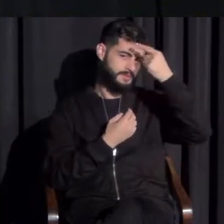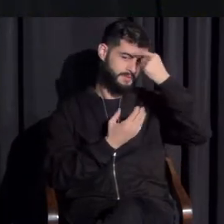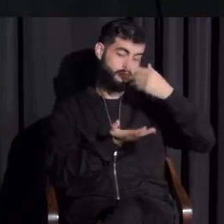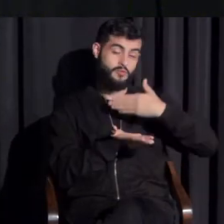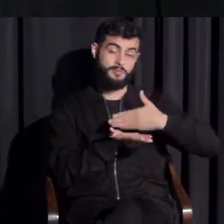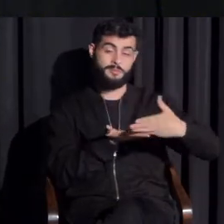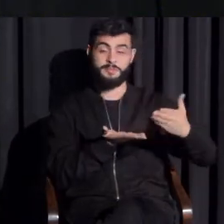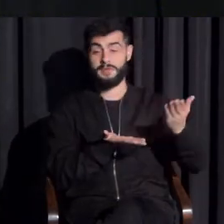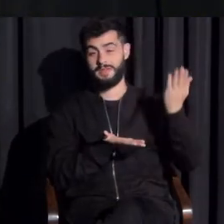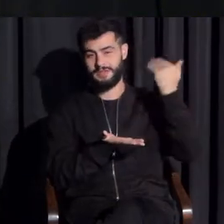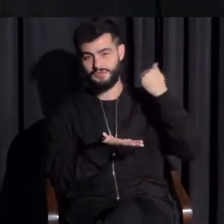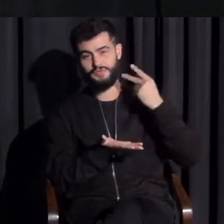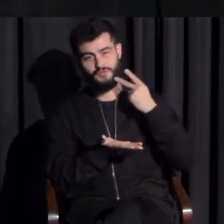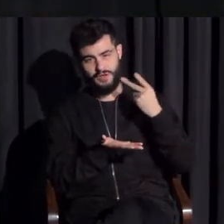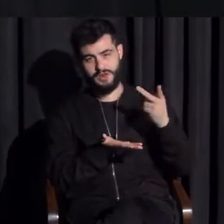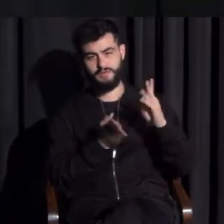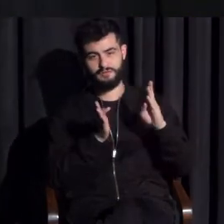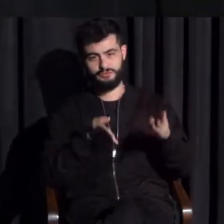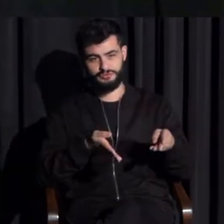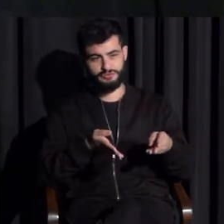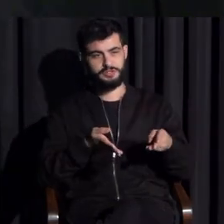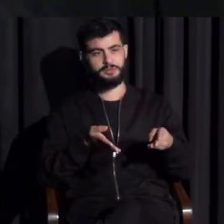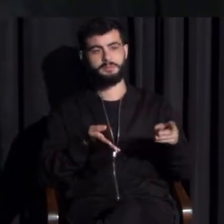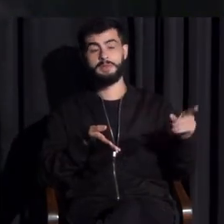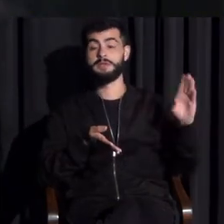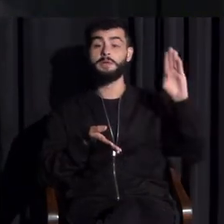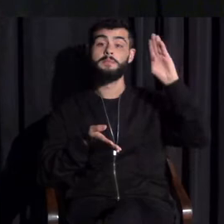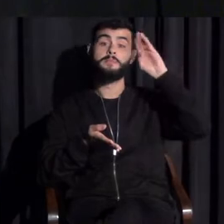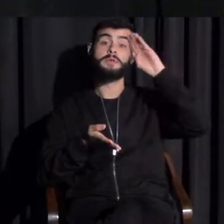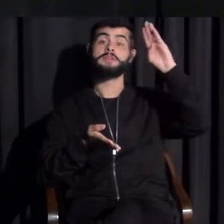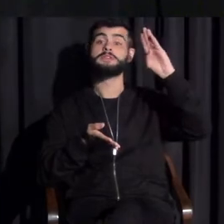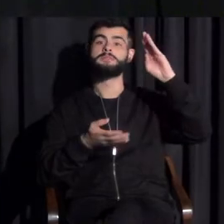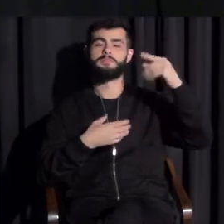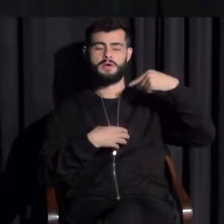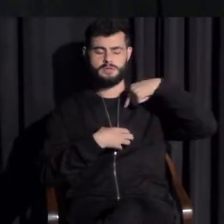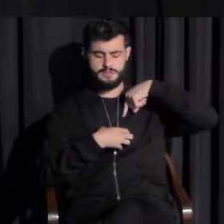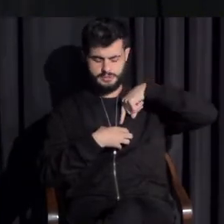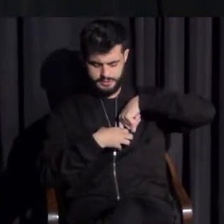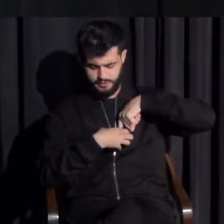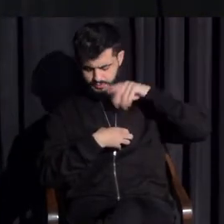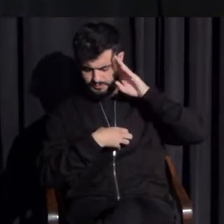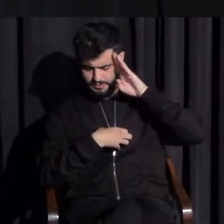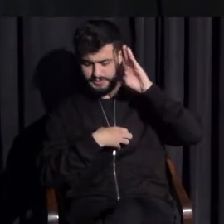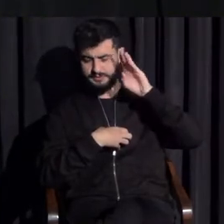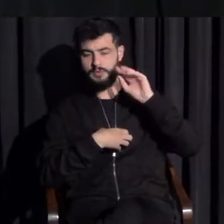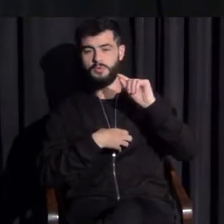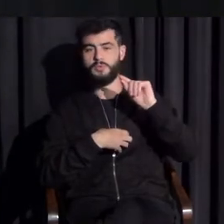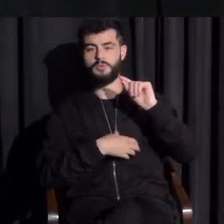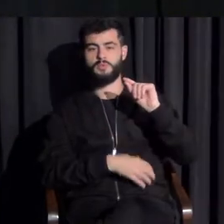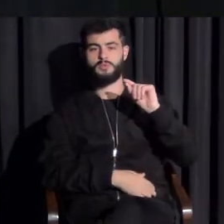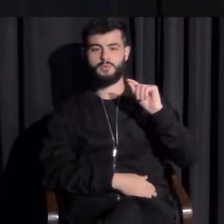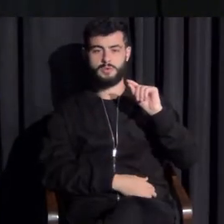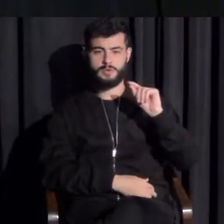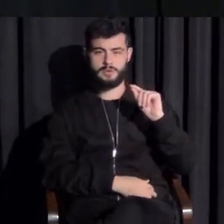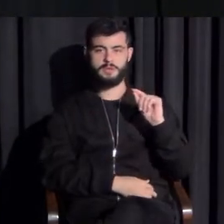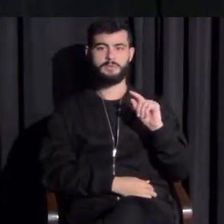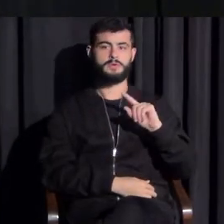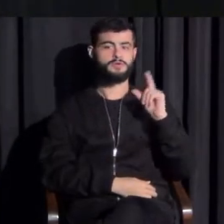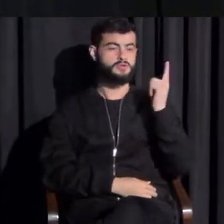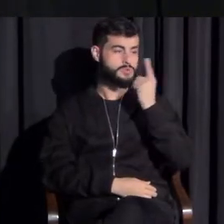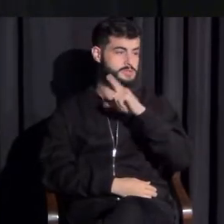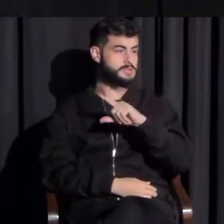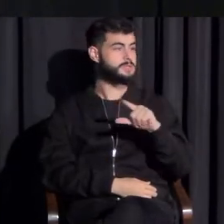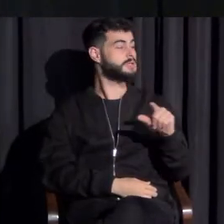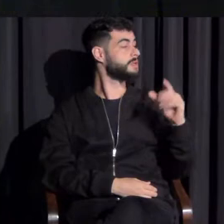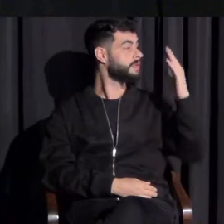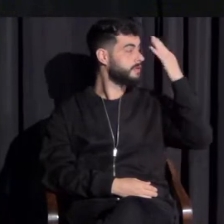Mas qual que é o capital? Né? O que a gente carrega ali na bagagenzinha? Né? Nossa, para a gente compreender, até